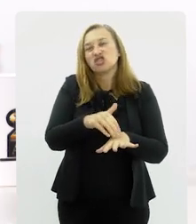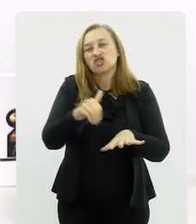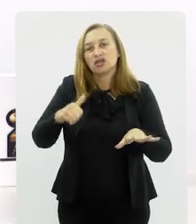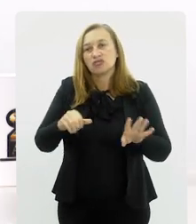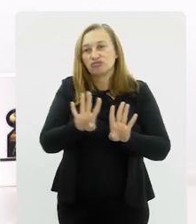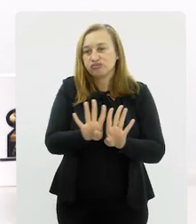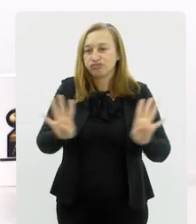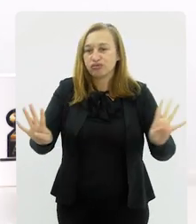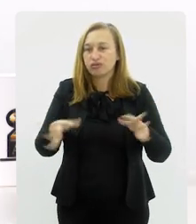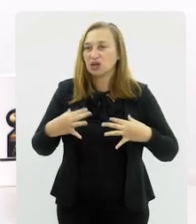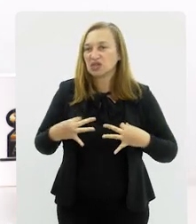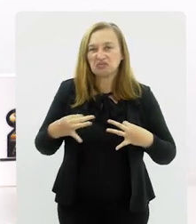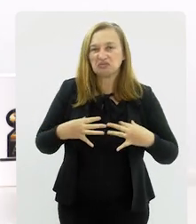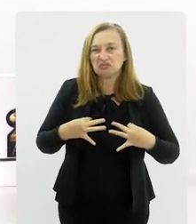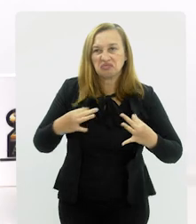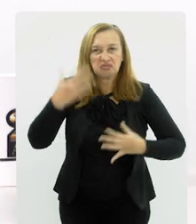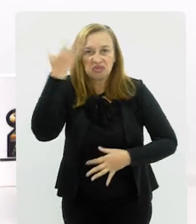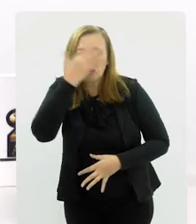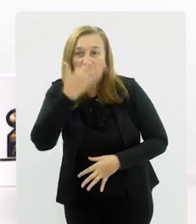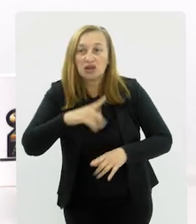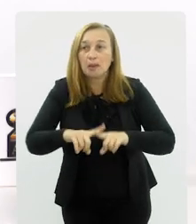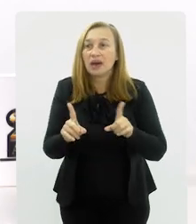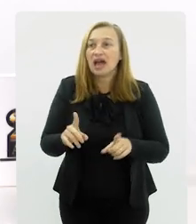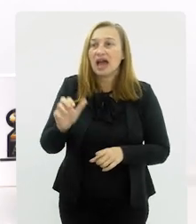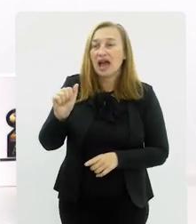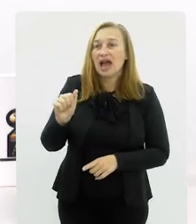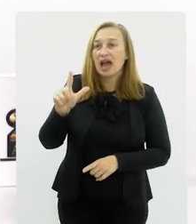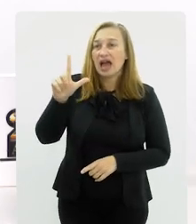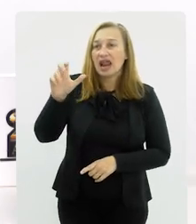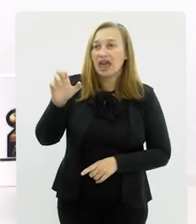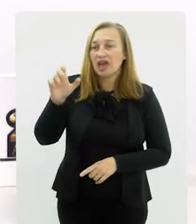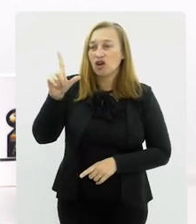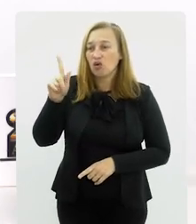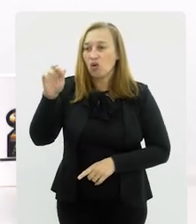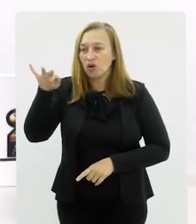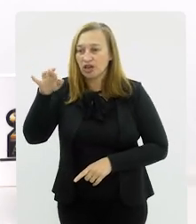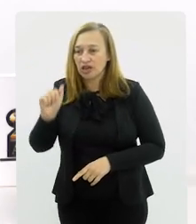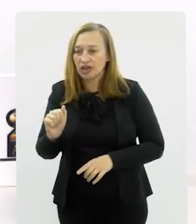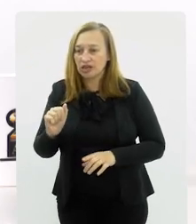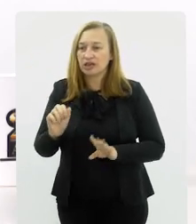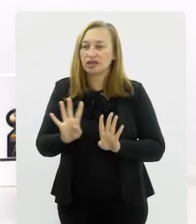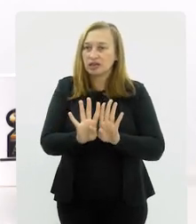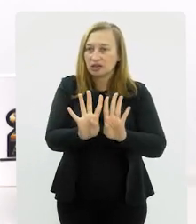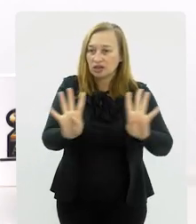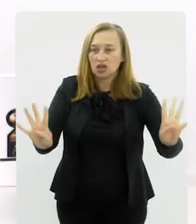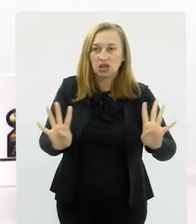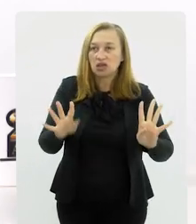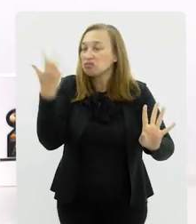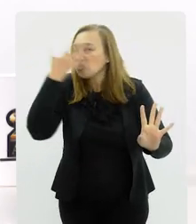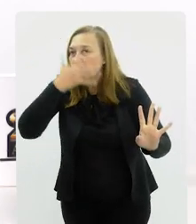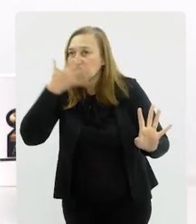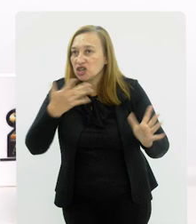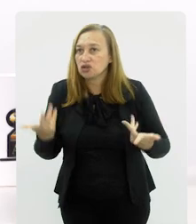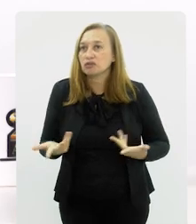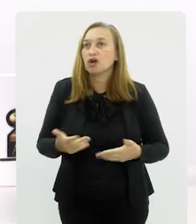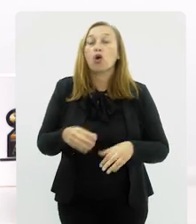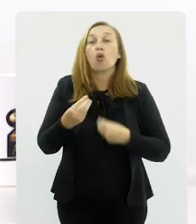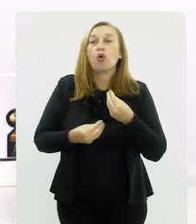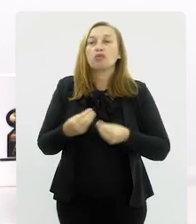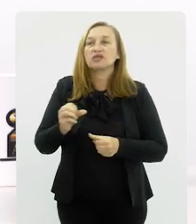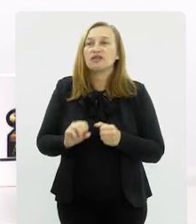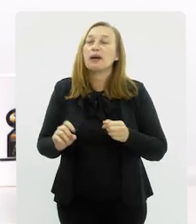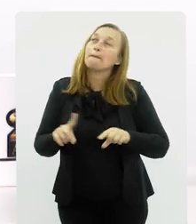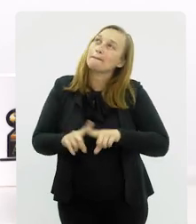é principalmente a alegoria. Fantasia eu não vejo tanto. Mas em alegoria, eu acho que a gente precisaria repensar um pouco o modelo de como se